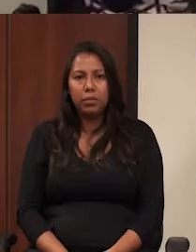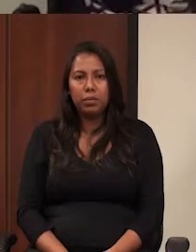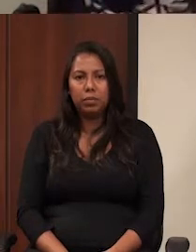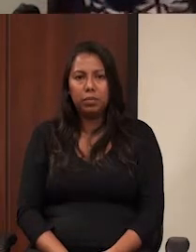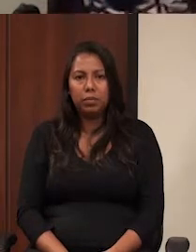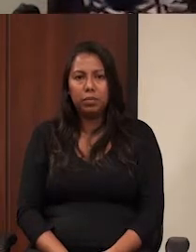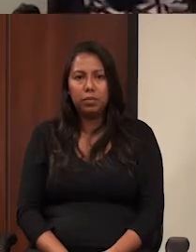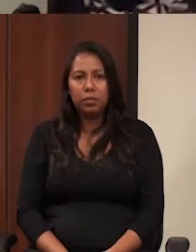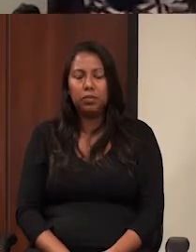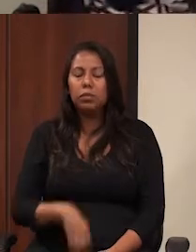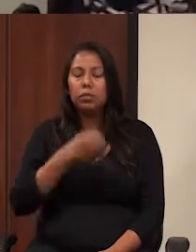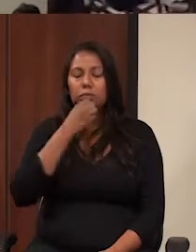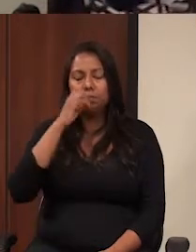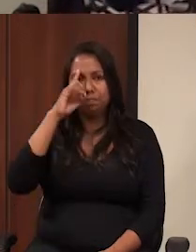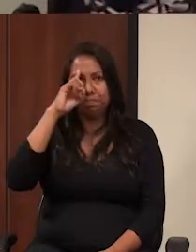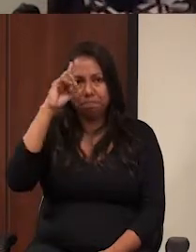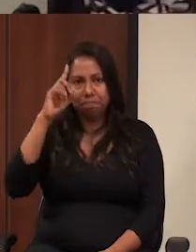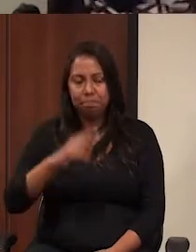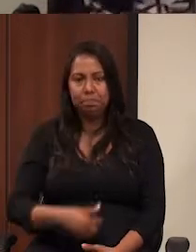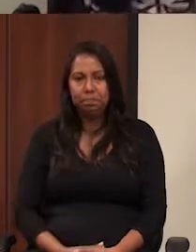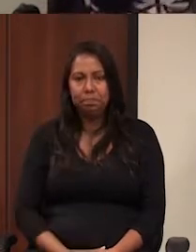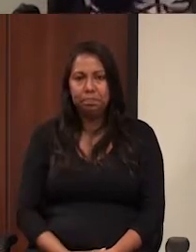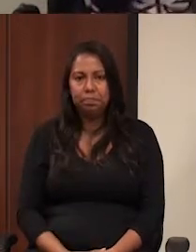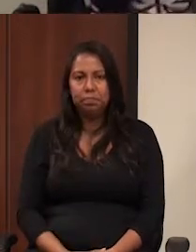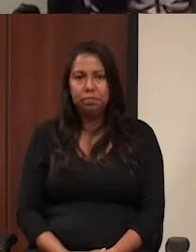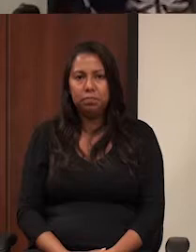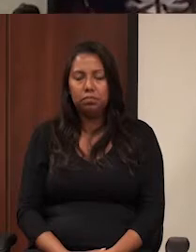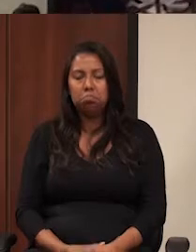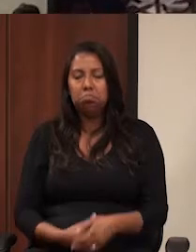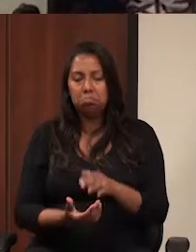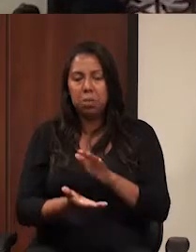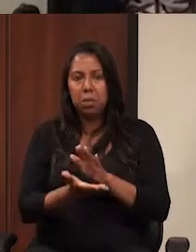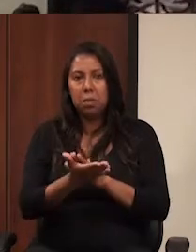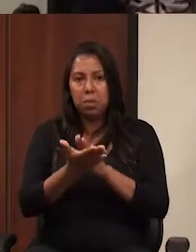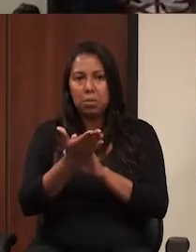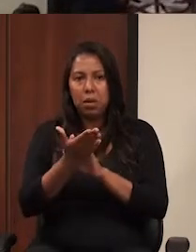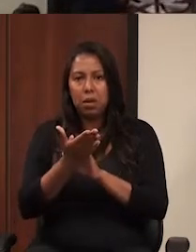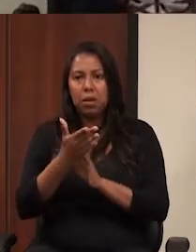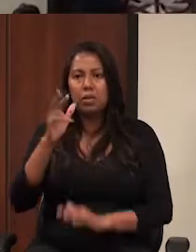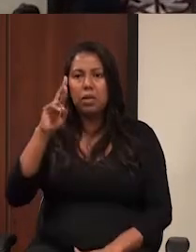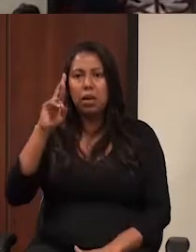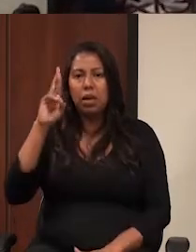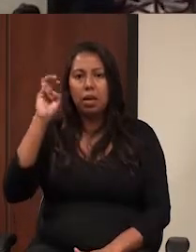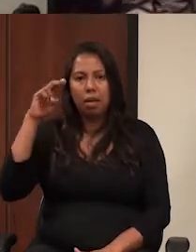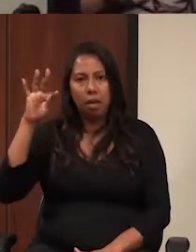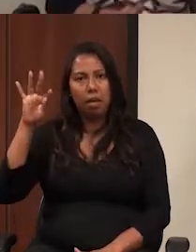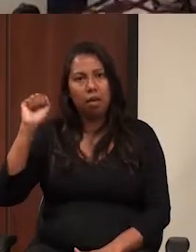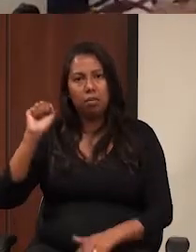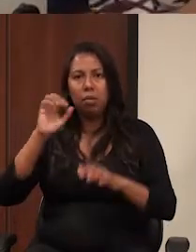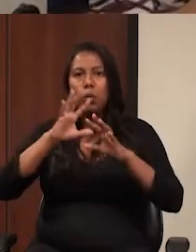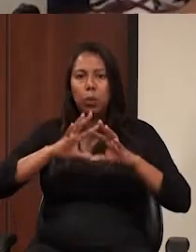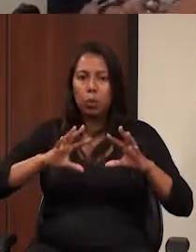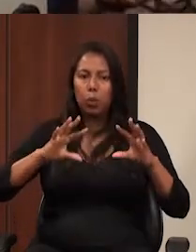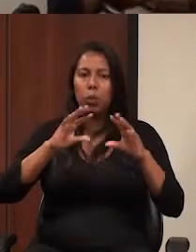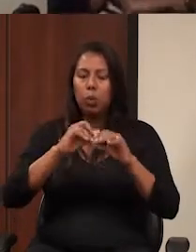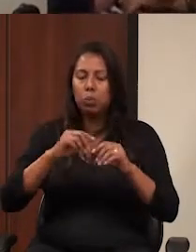4. Bom dia a todos. Primeiramente, quero parabenizar a doutora Renata e toda a mesa por esse